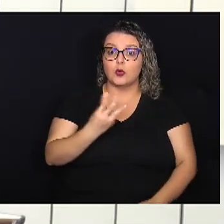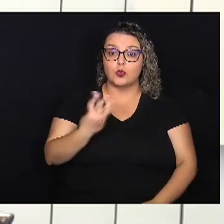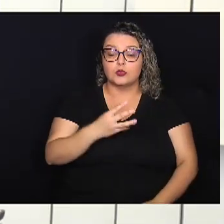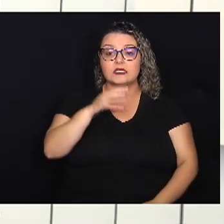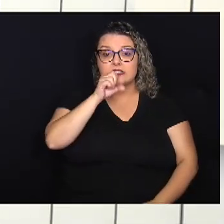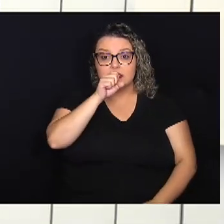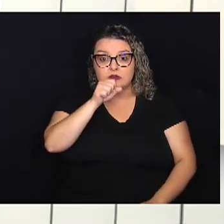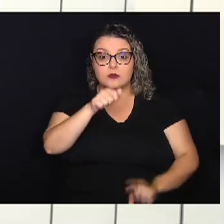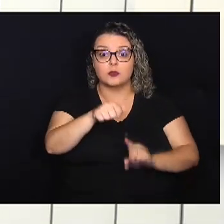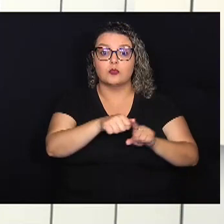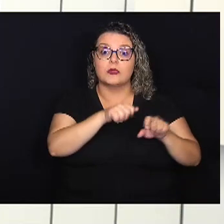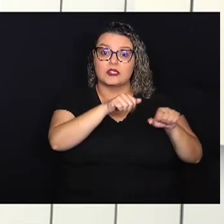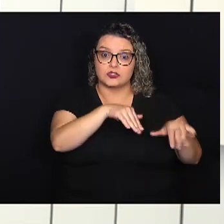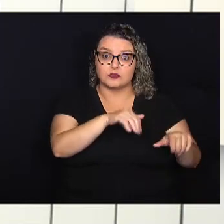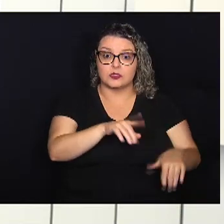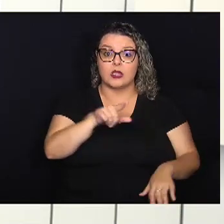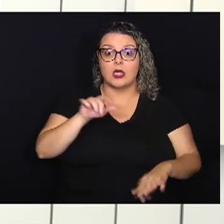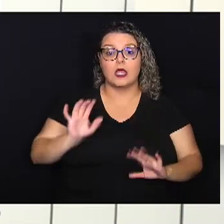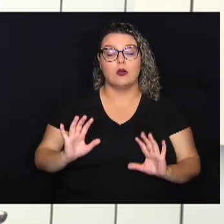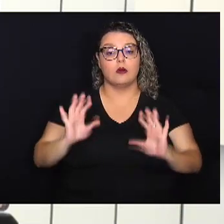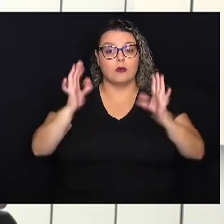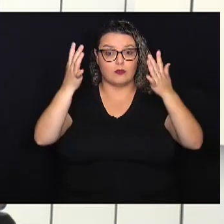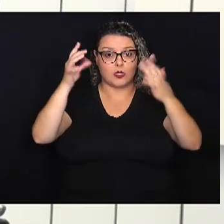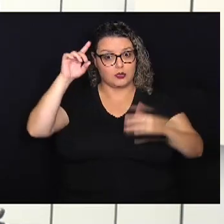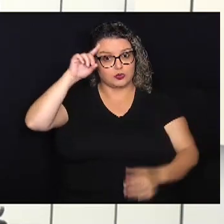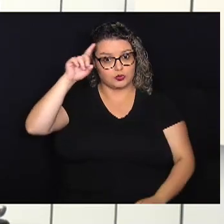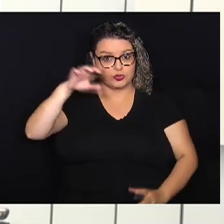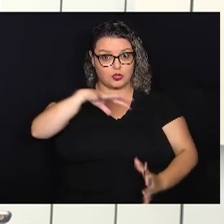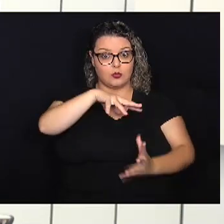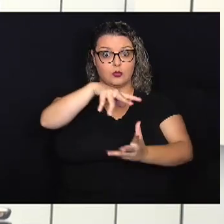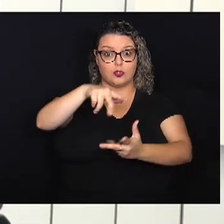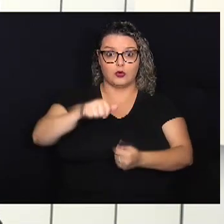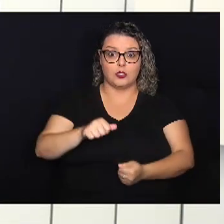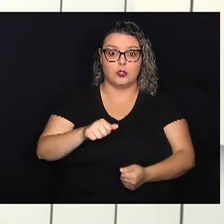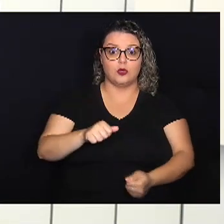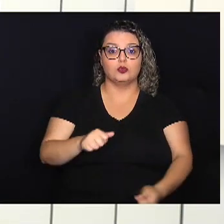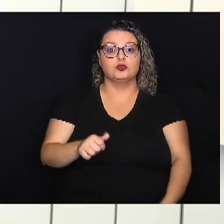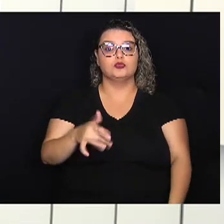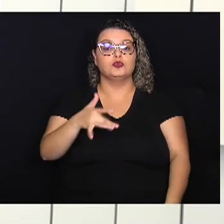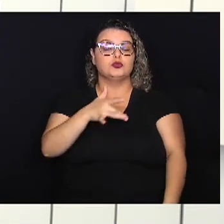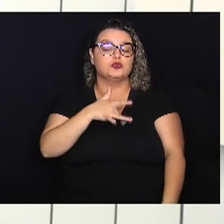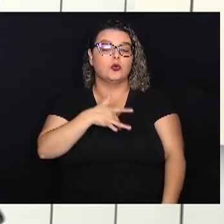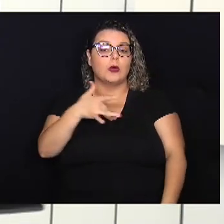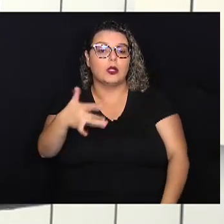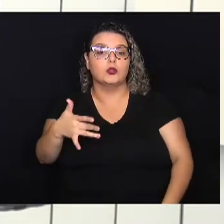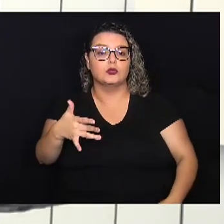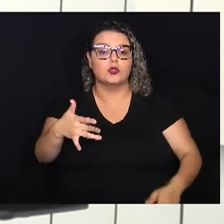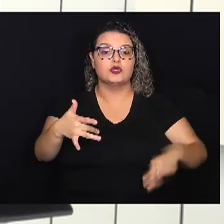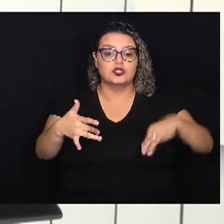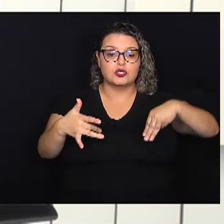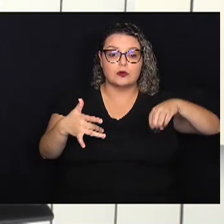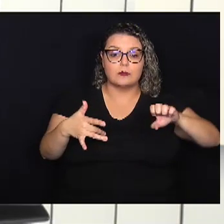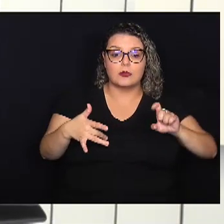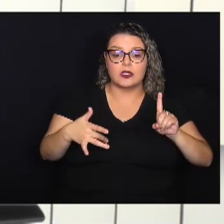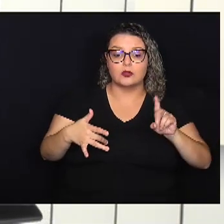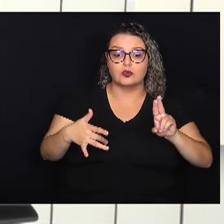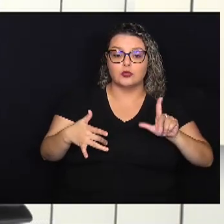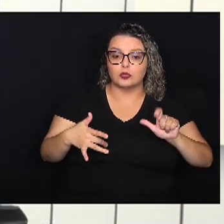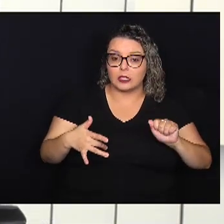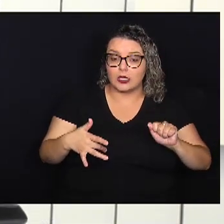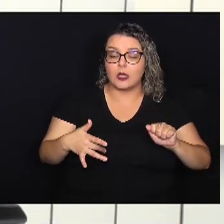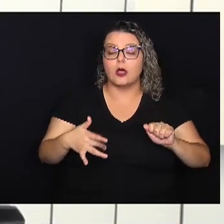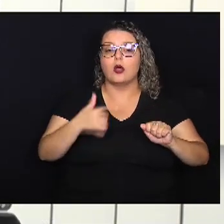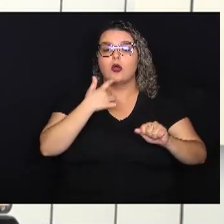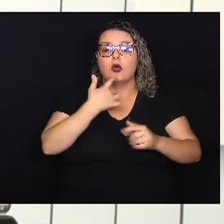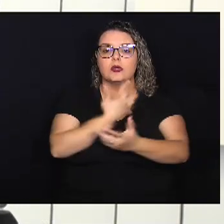mês de setembro, é comemorado o Dia Mundial do Doador de Medula Óssea. E para conscientizar as pessoas